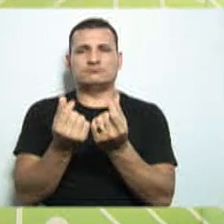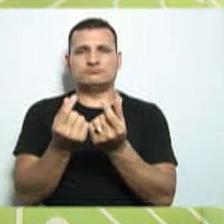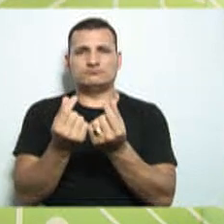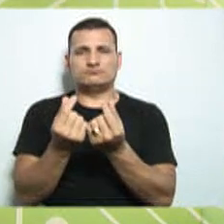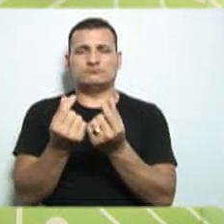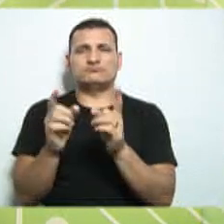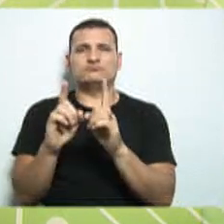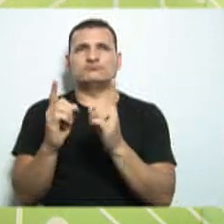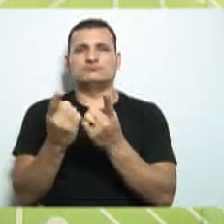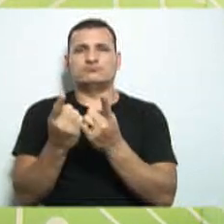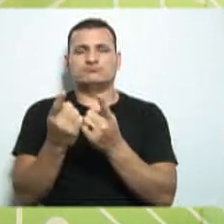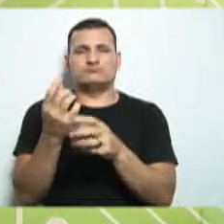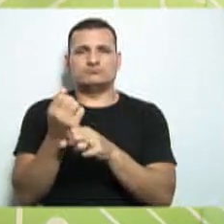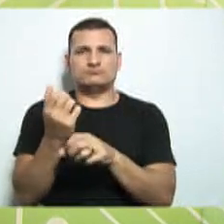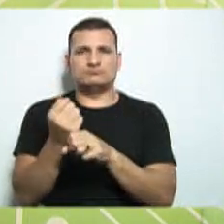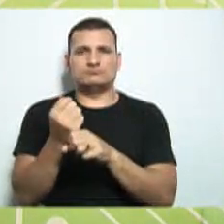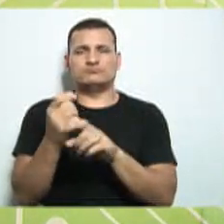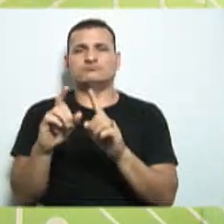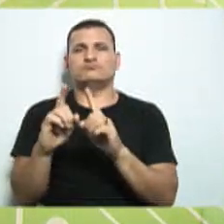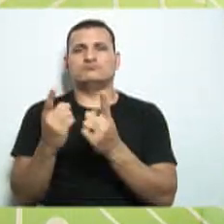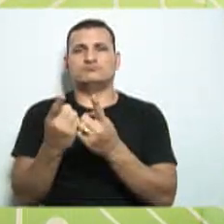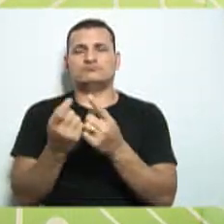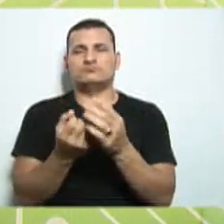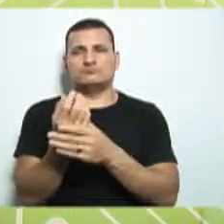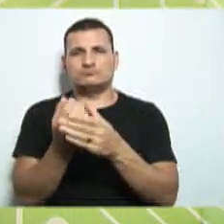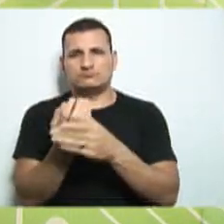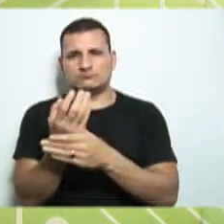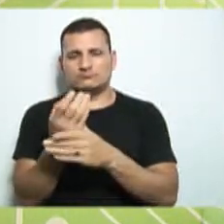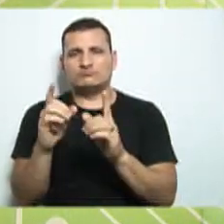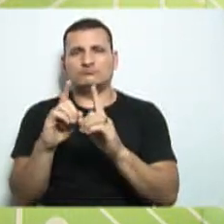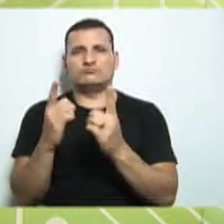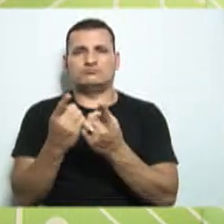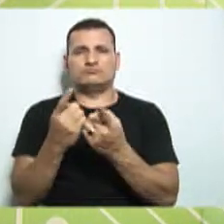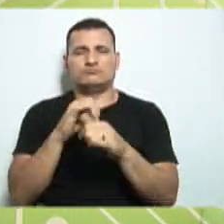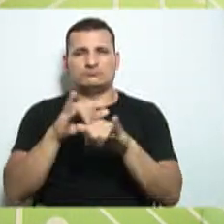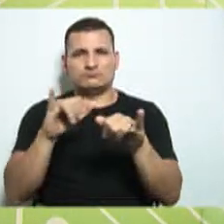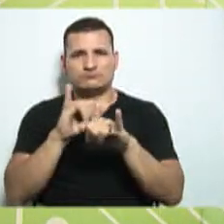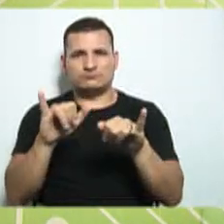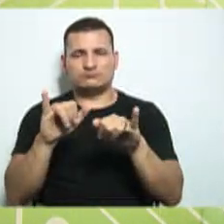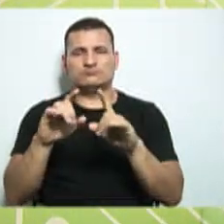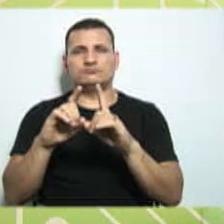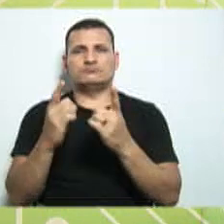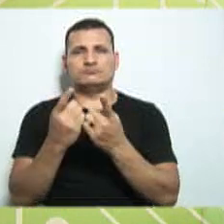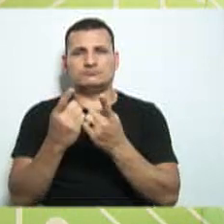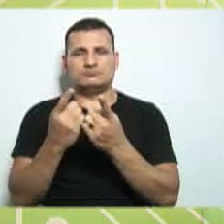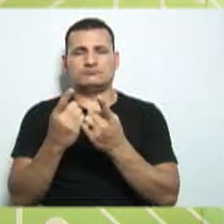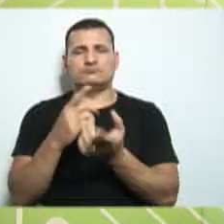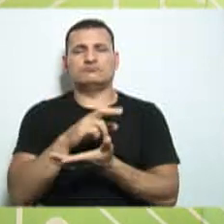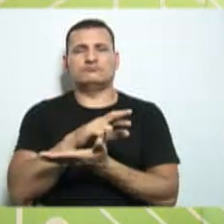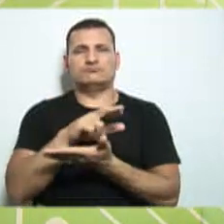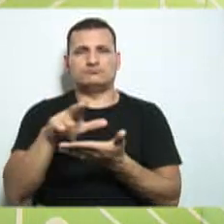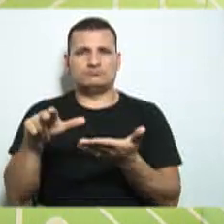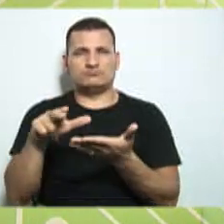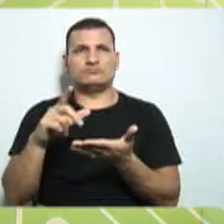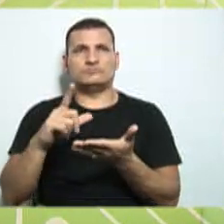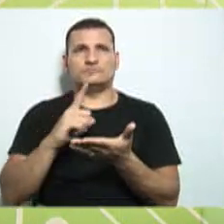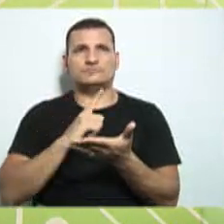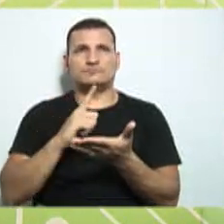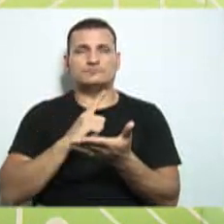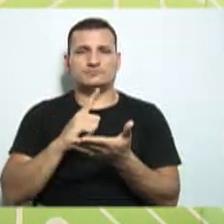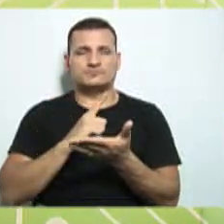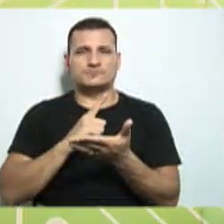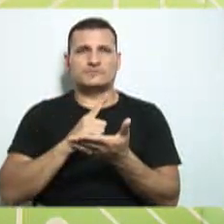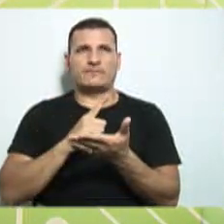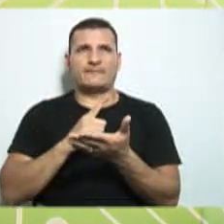de contabilidade, de produção, departamento de publicidade, de marketing e tantos outros, aqueles que